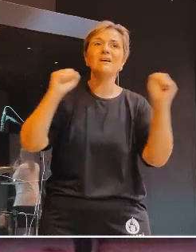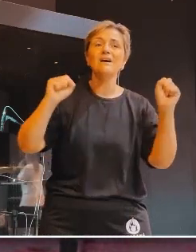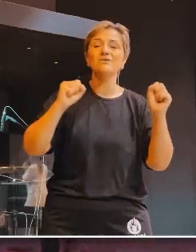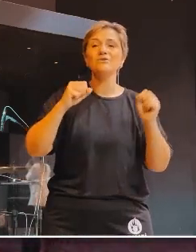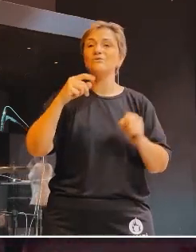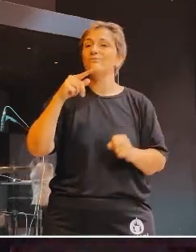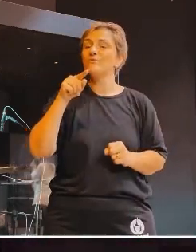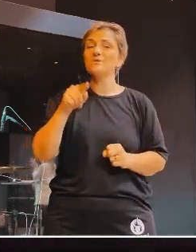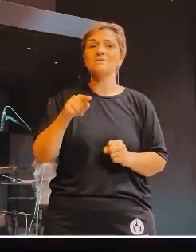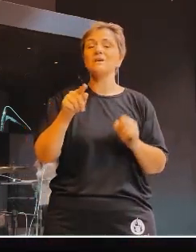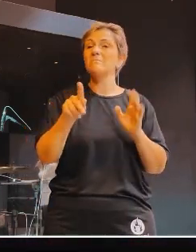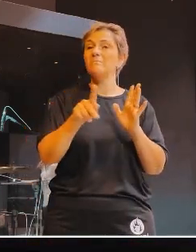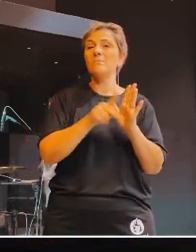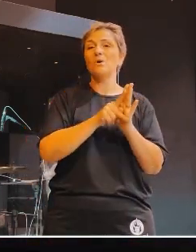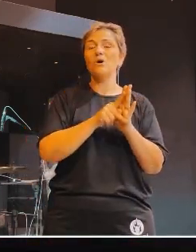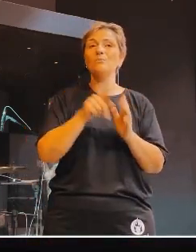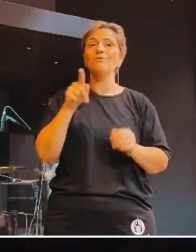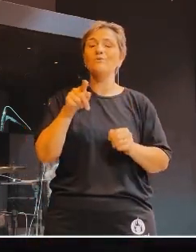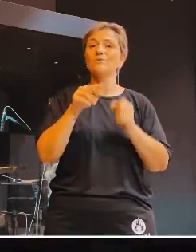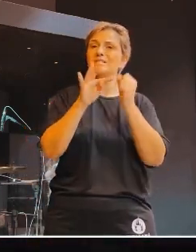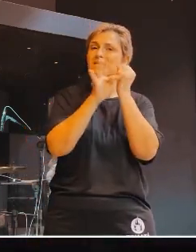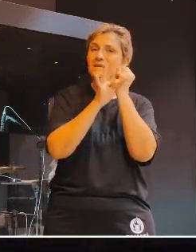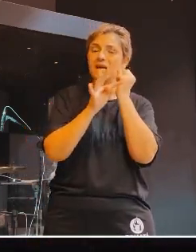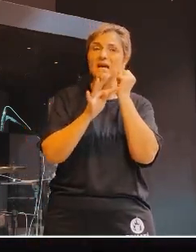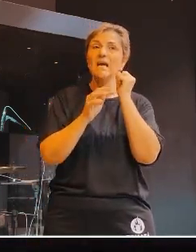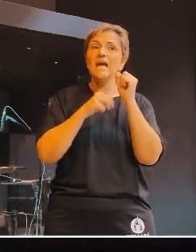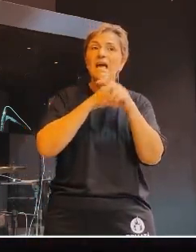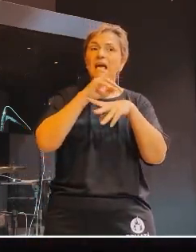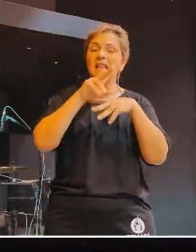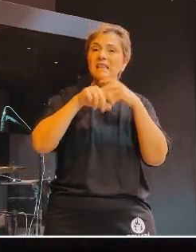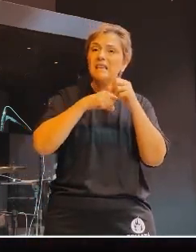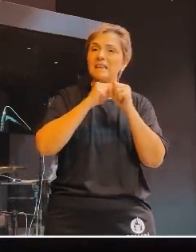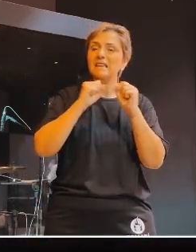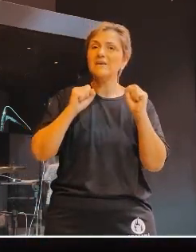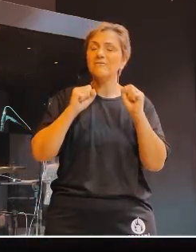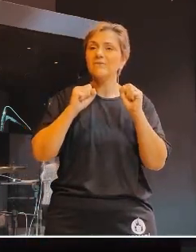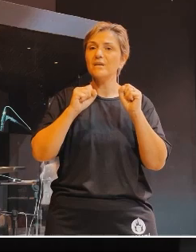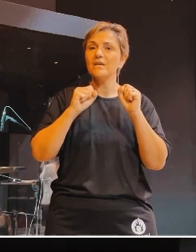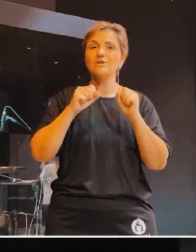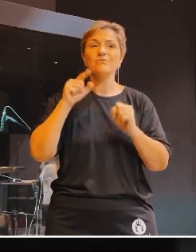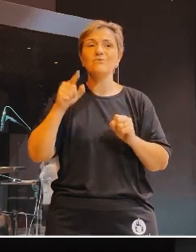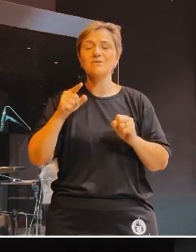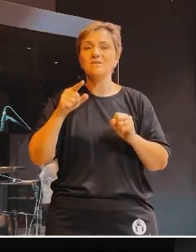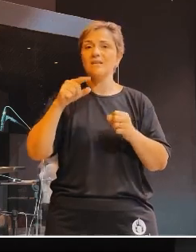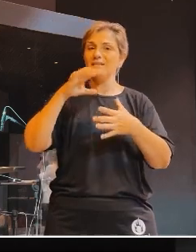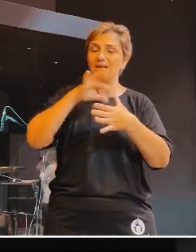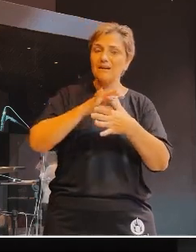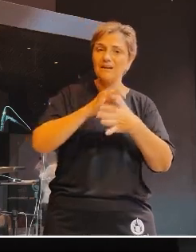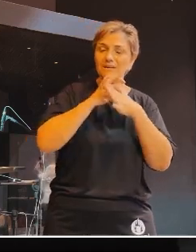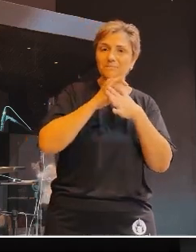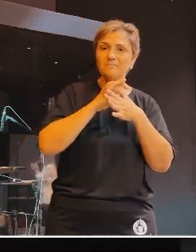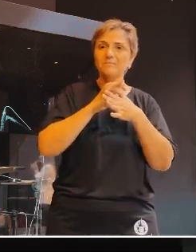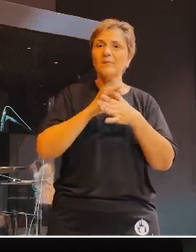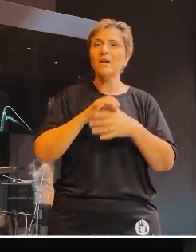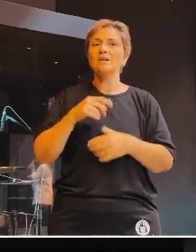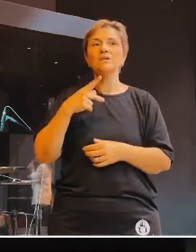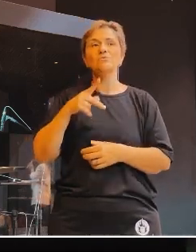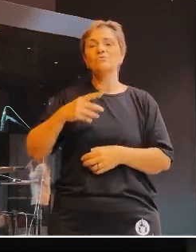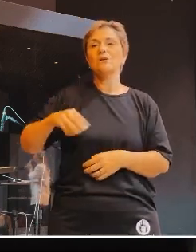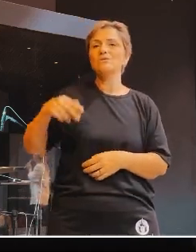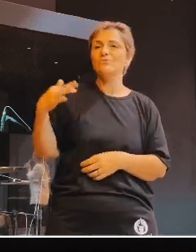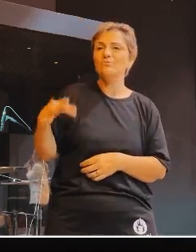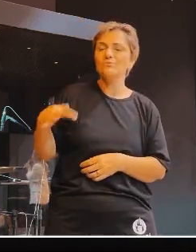mesmo. Você precisa ser livre de você mesmo, da carne, das suas